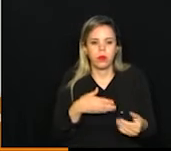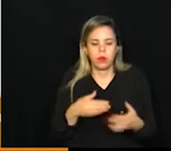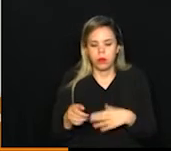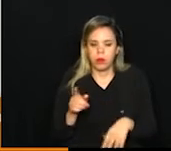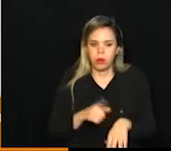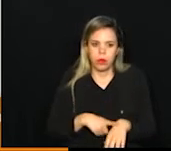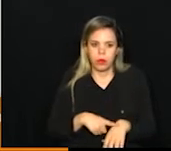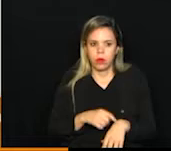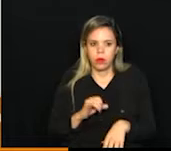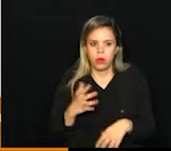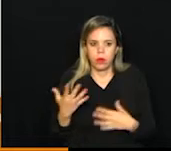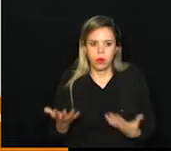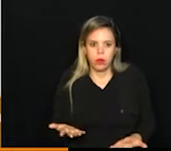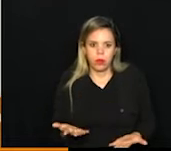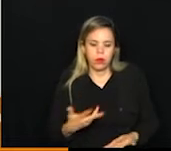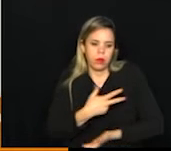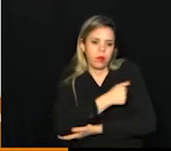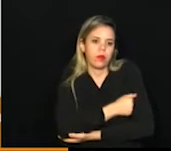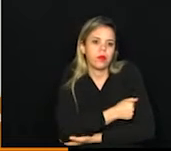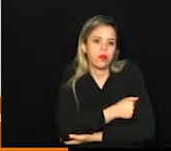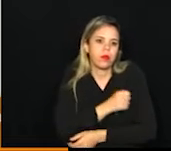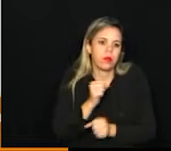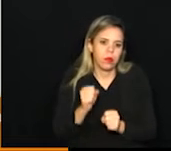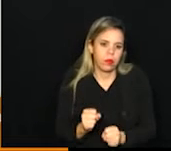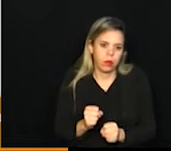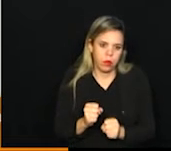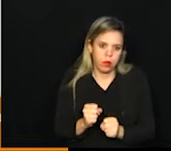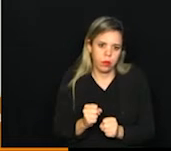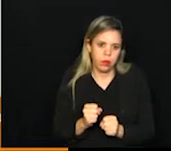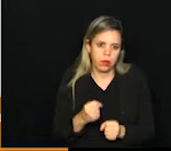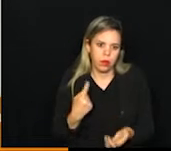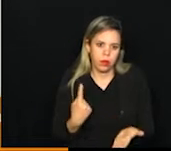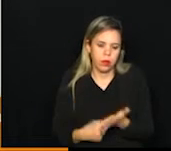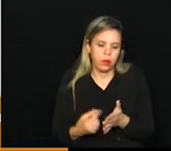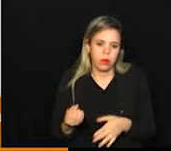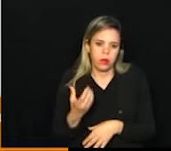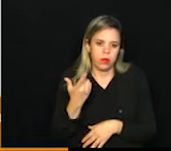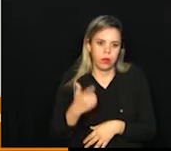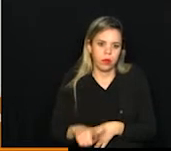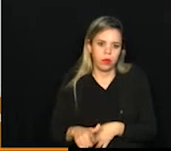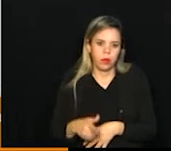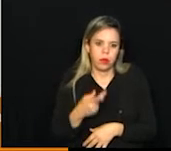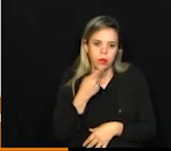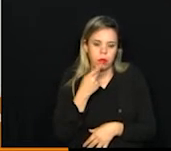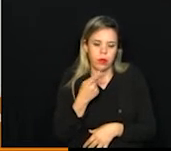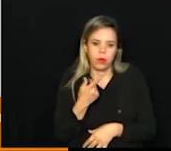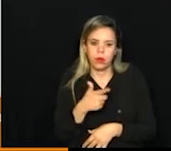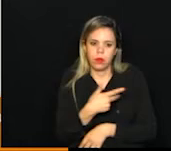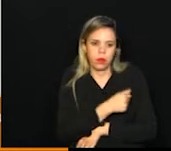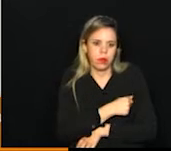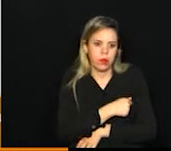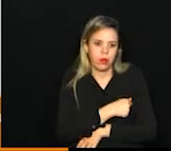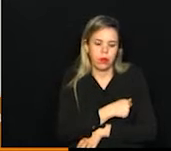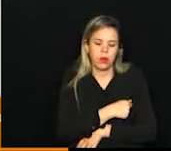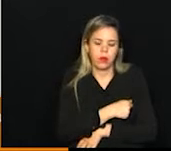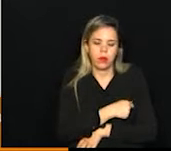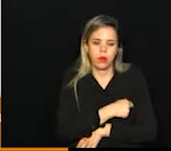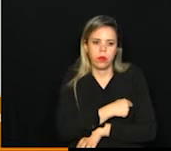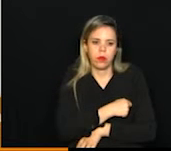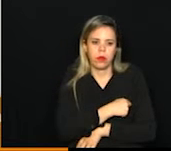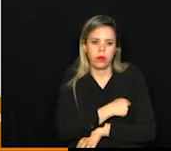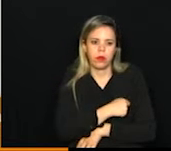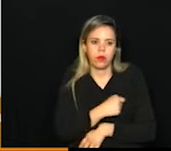momento, caso essa vacinação possa ser agendada novamente, porque como a gente está sem dose, as doses que estão